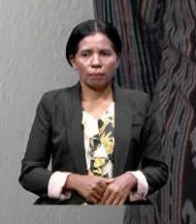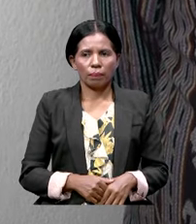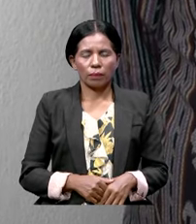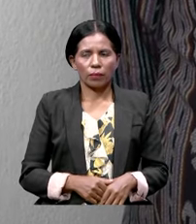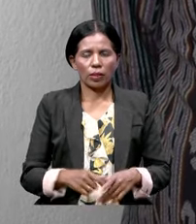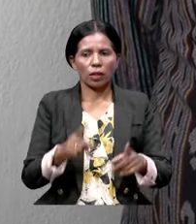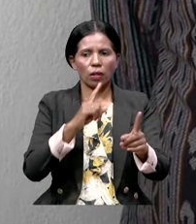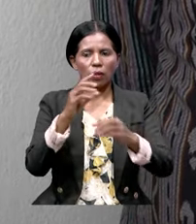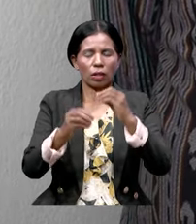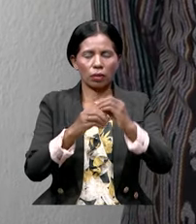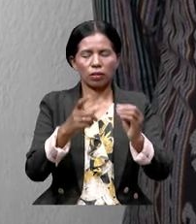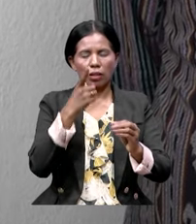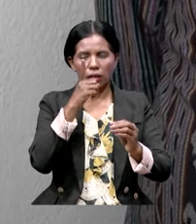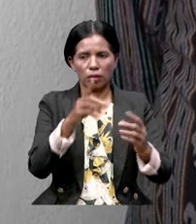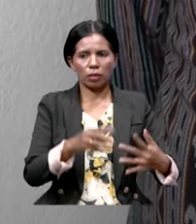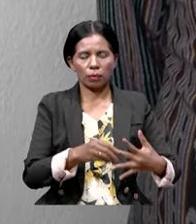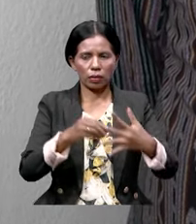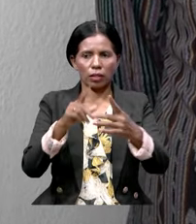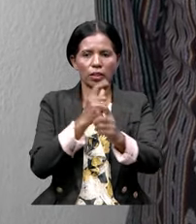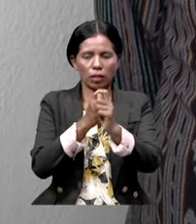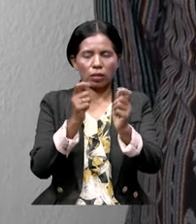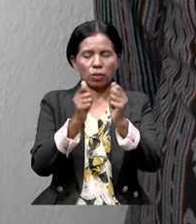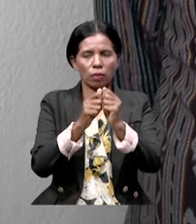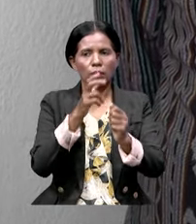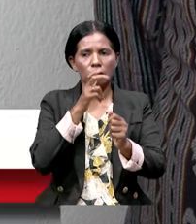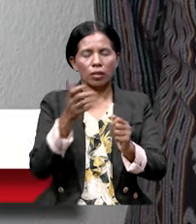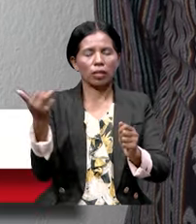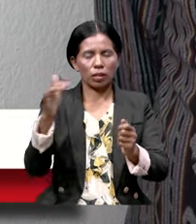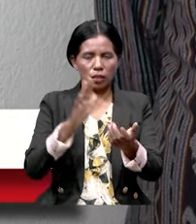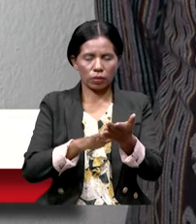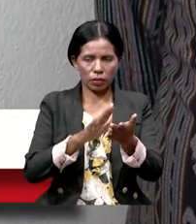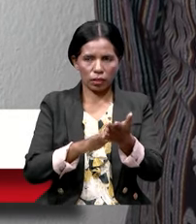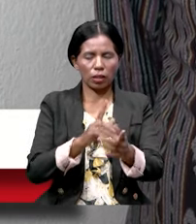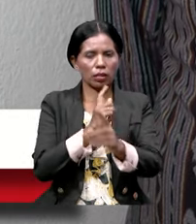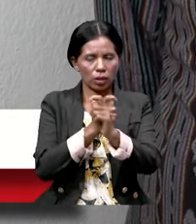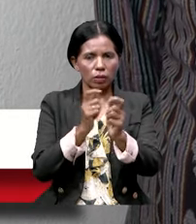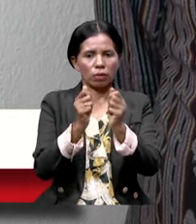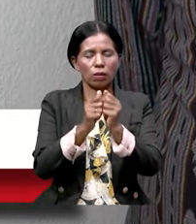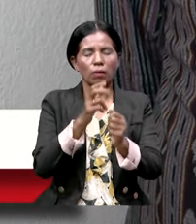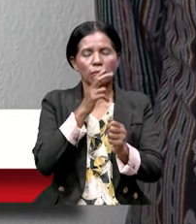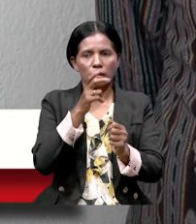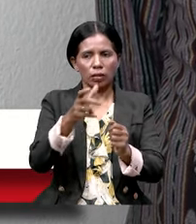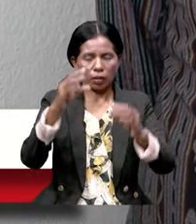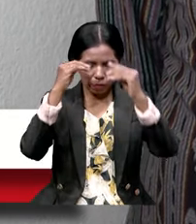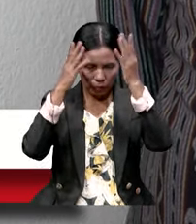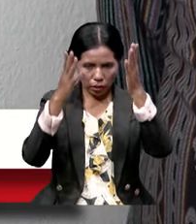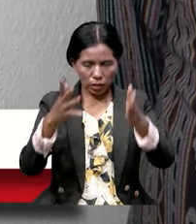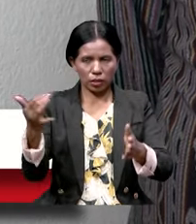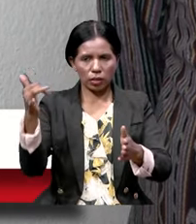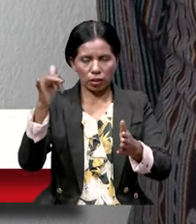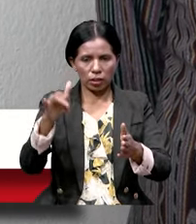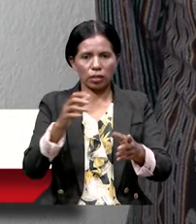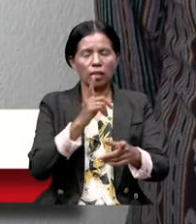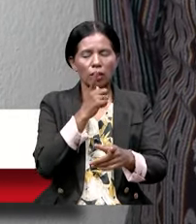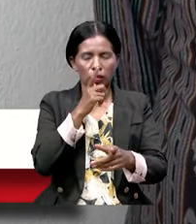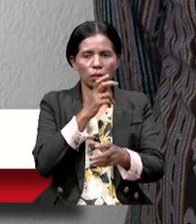Kulia kona balian oficial teto em português e a escola sira hanorin teto em português. Professor, se da formação, ne bem magbadi em